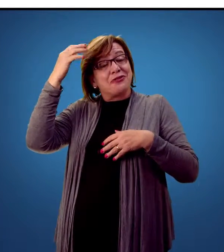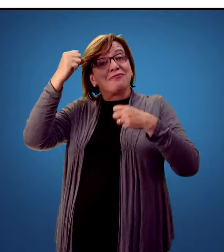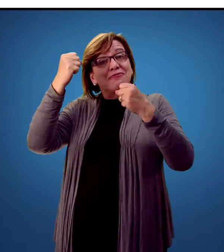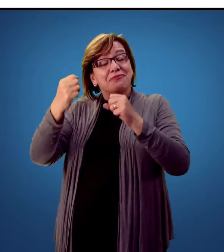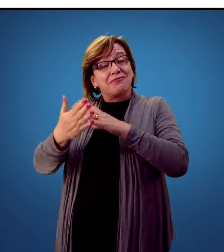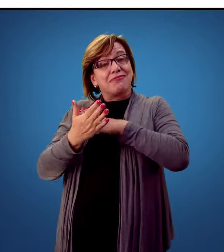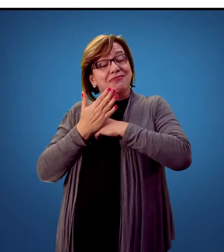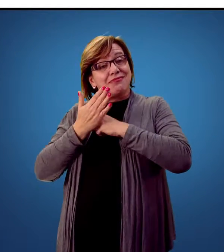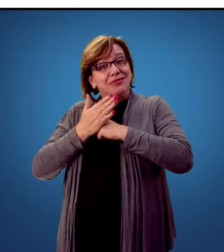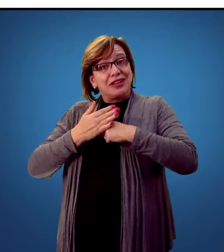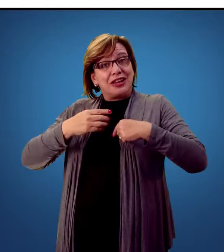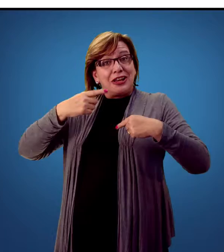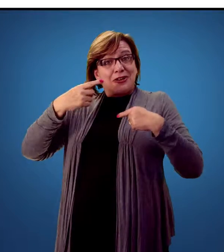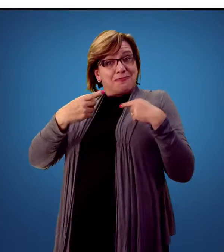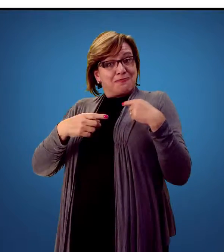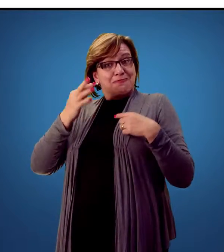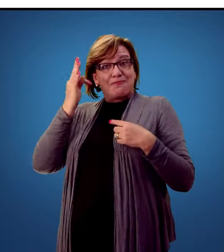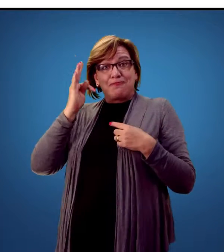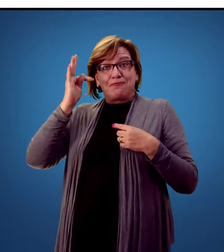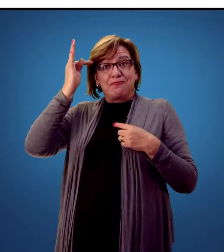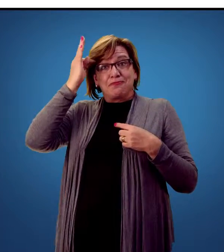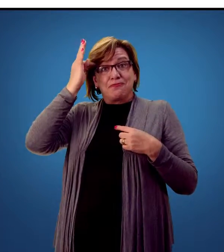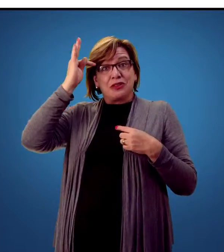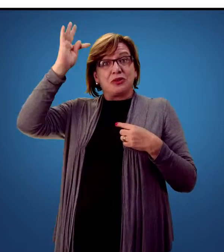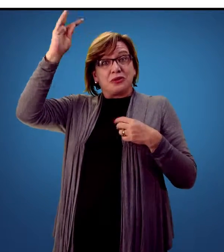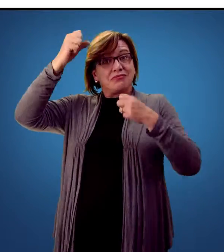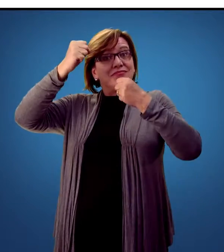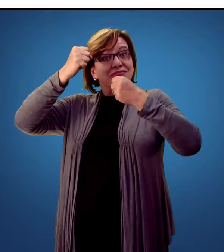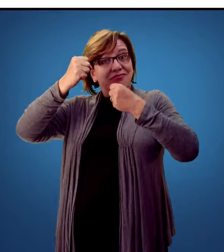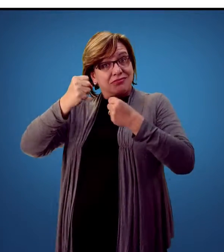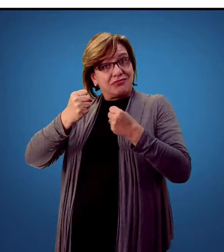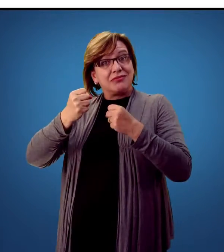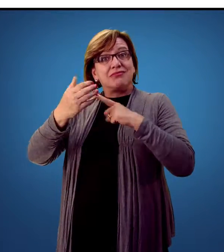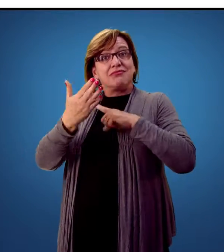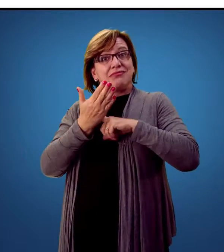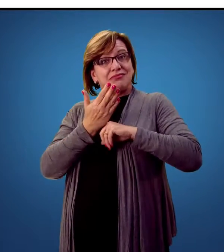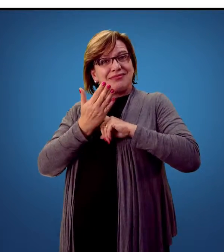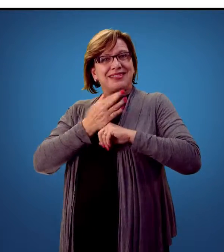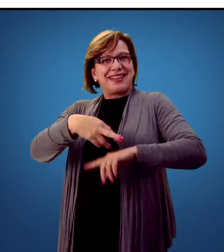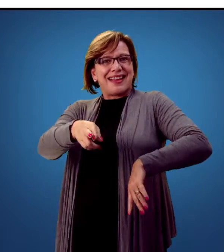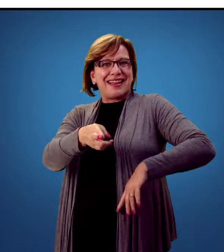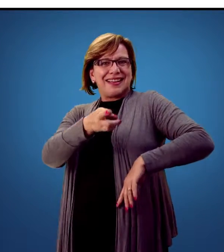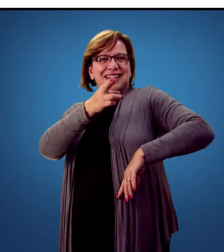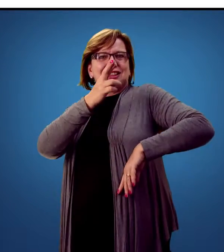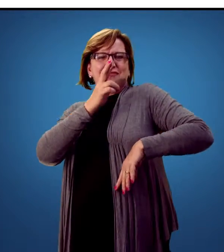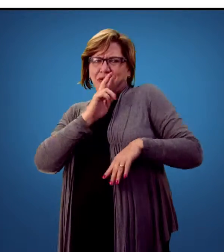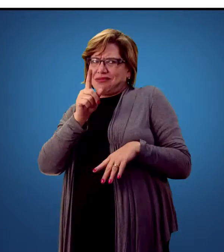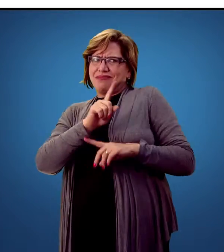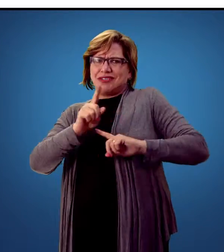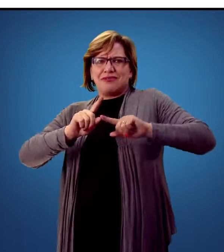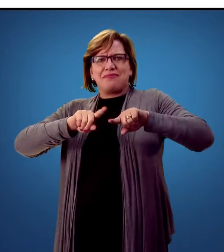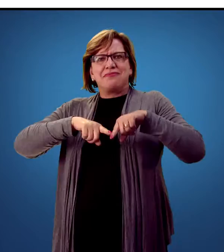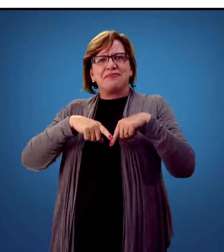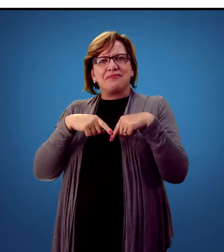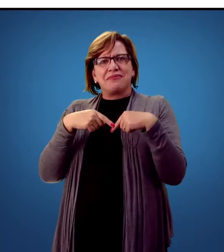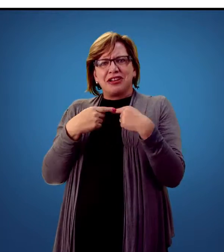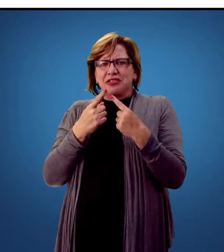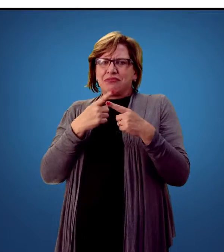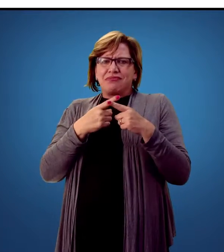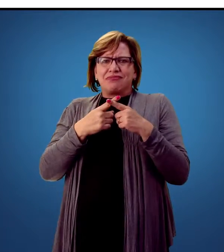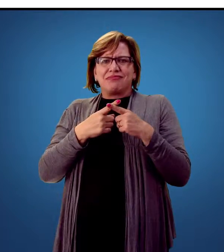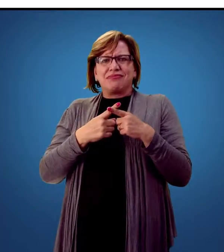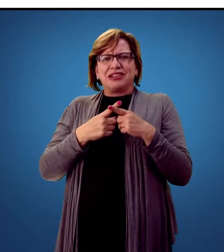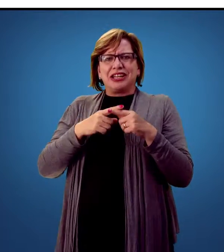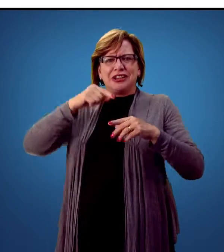um campo e um escopo teórico que pudesse não necessariamente trazer respostas para essas questões até porque são questões que